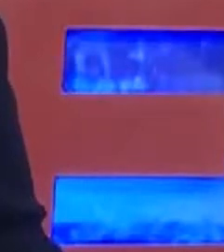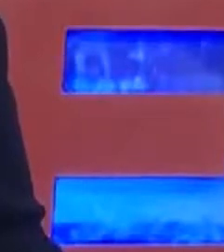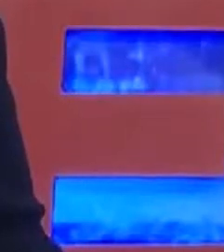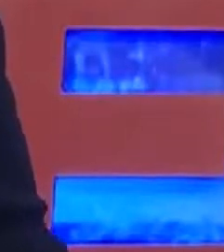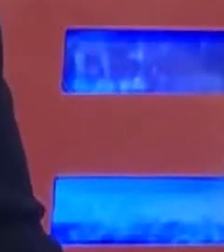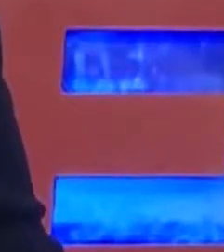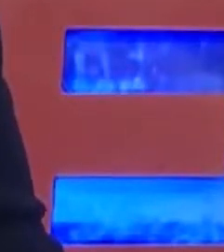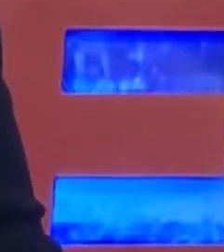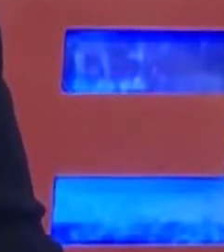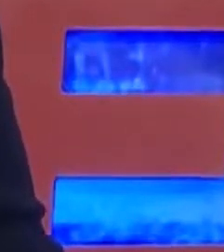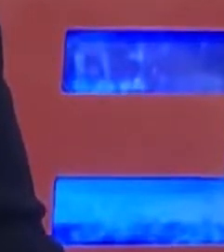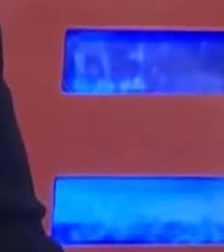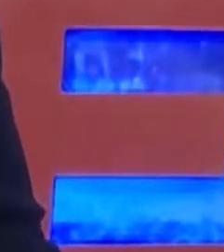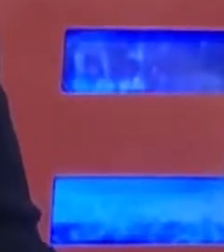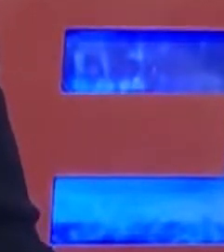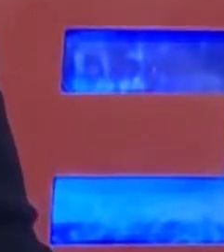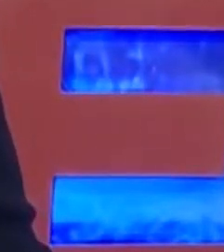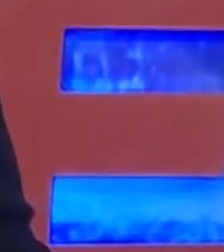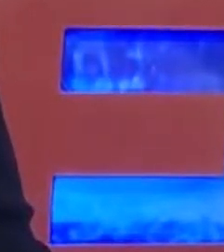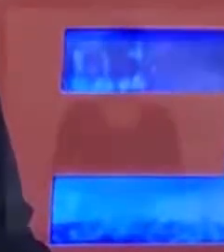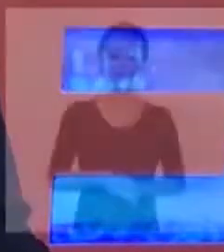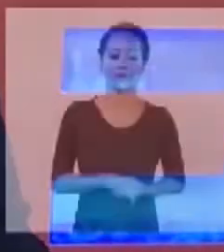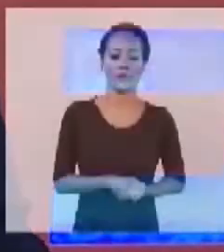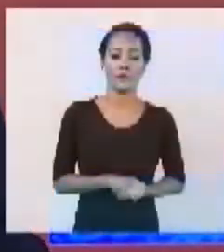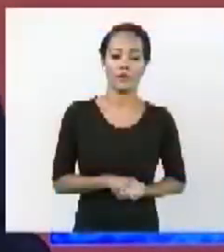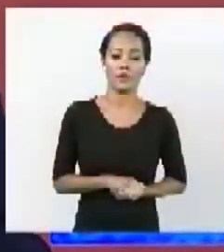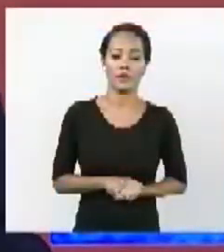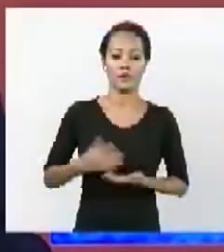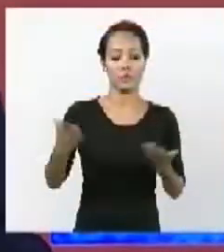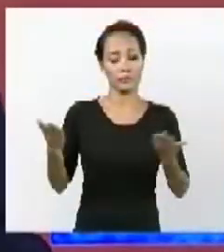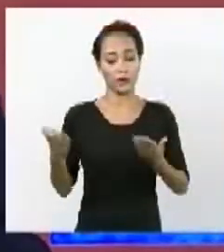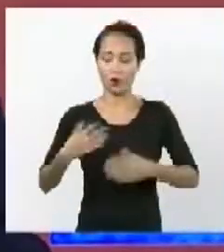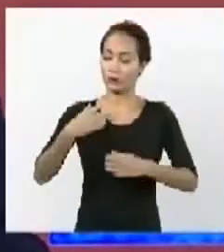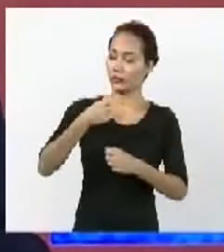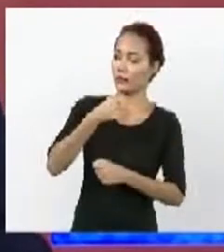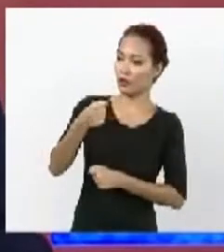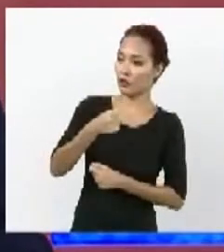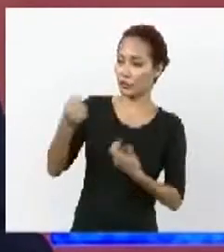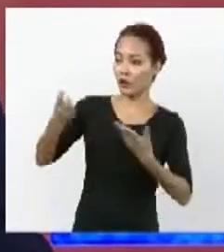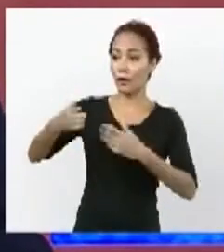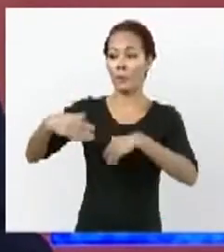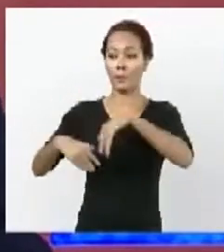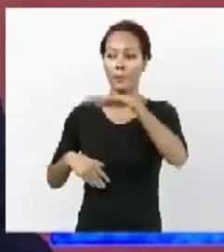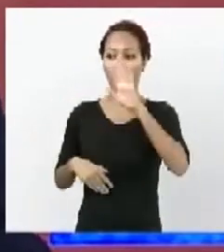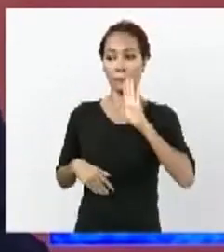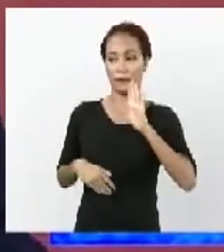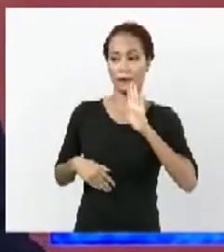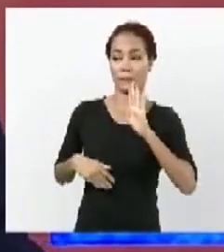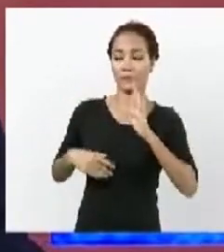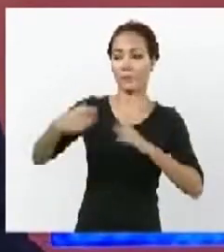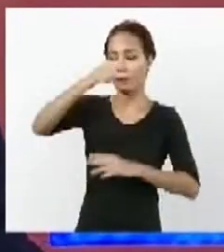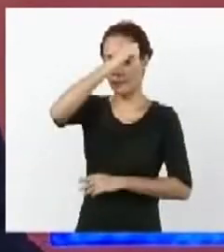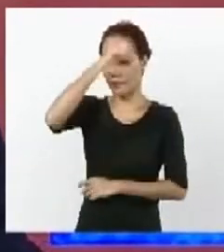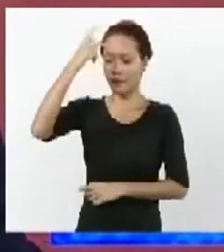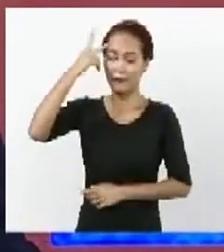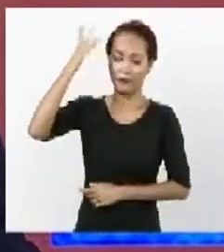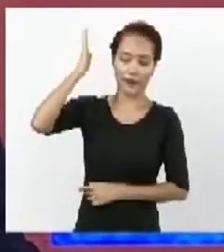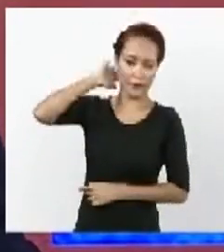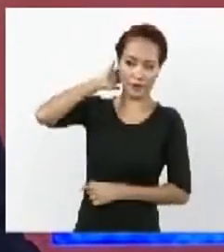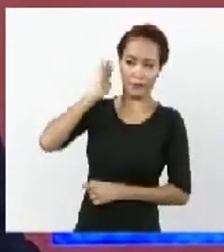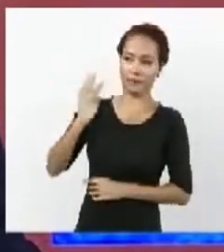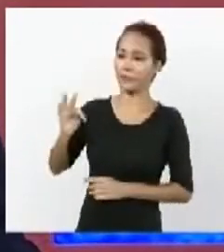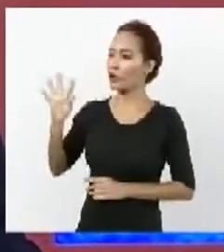Hoje, a RBA TV continua com a série de entrevistas com os candidatos à Prefeitura de Belém. A ordem foi definida através de